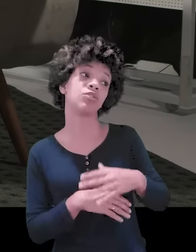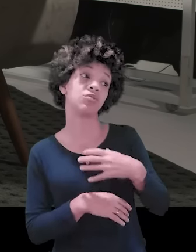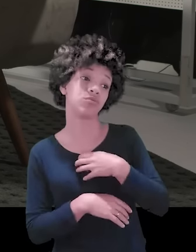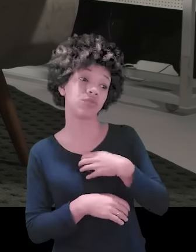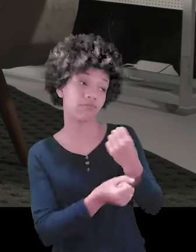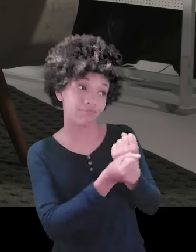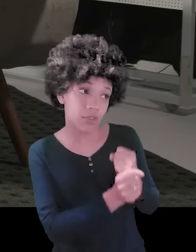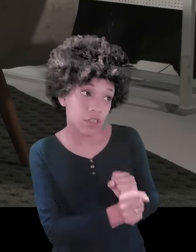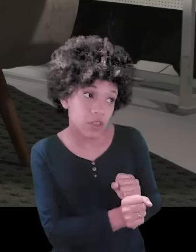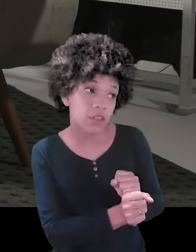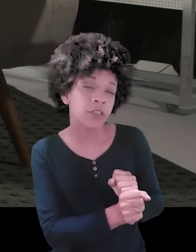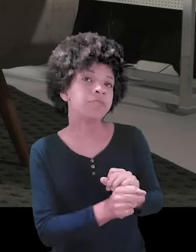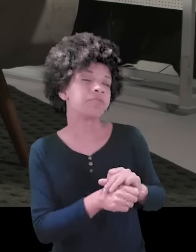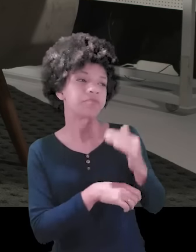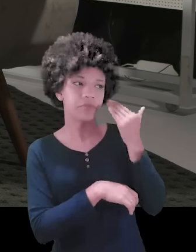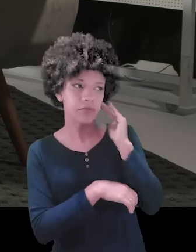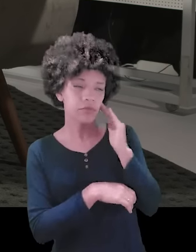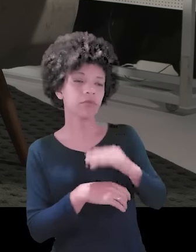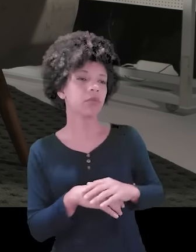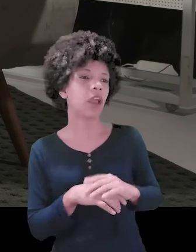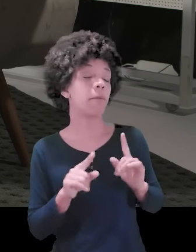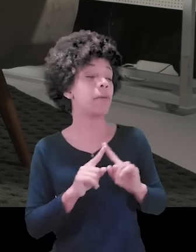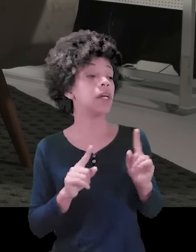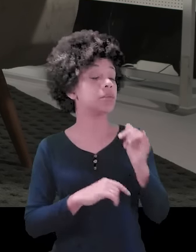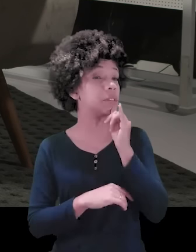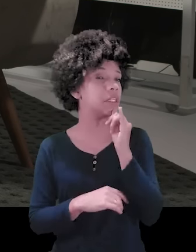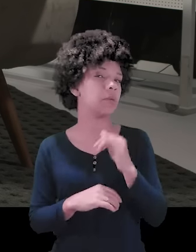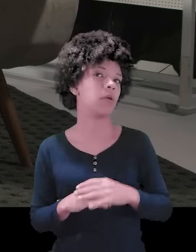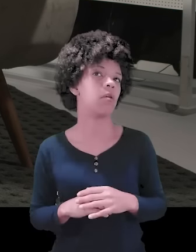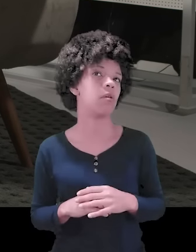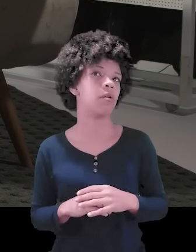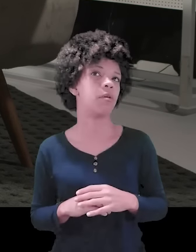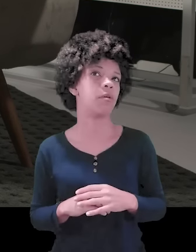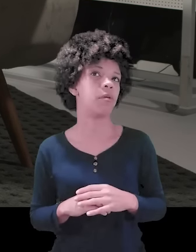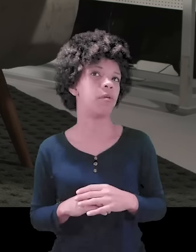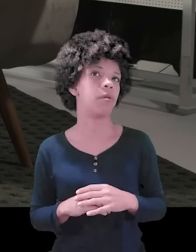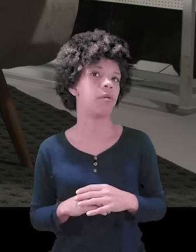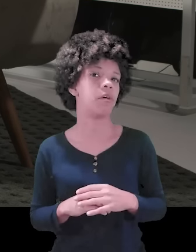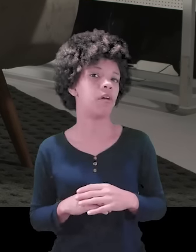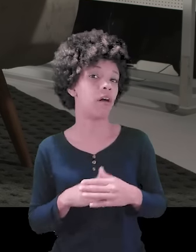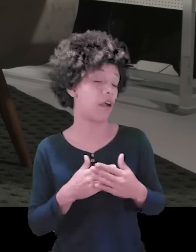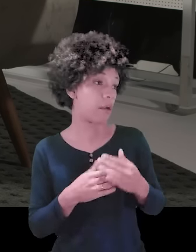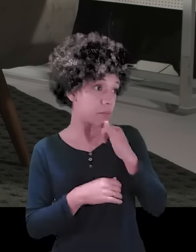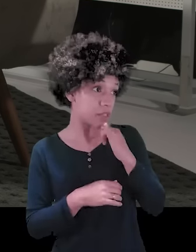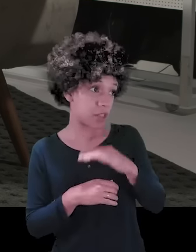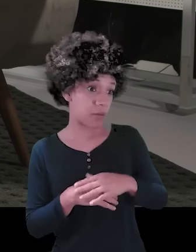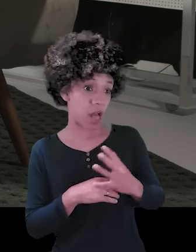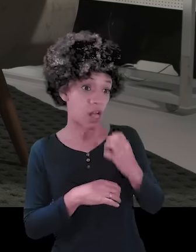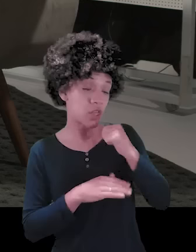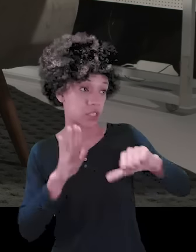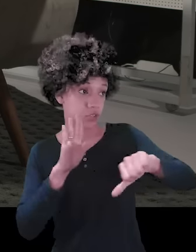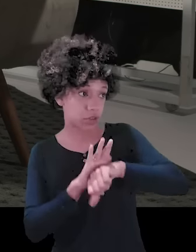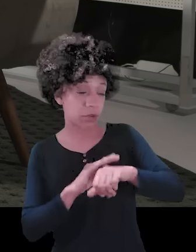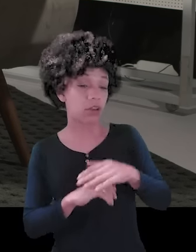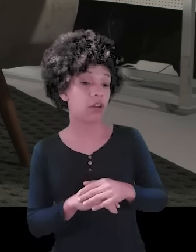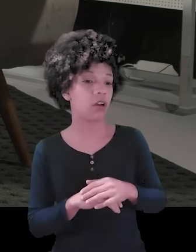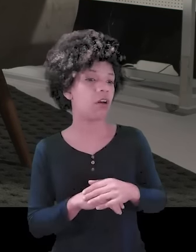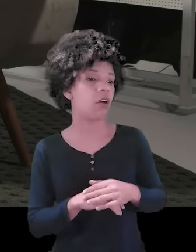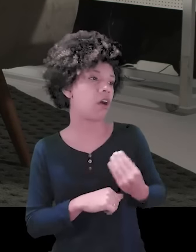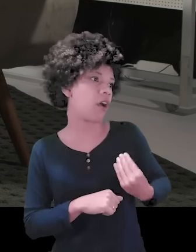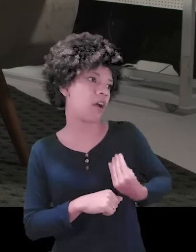de escravidão entendeu aí assim é a apresentador são e legal essa